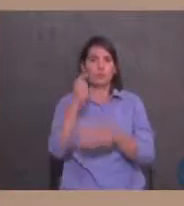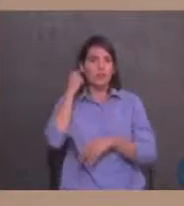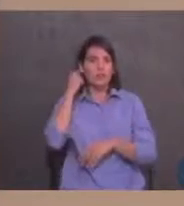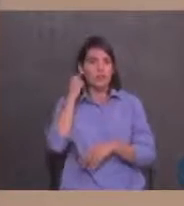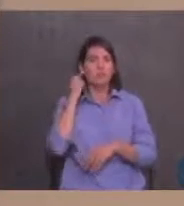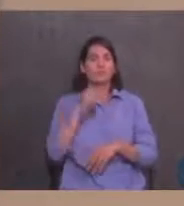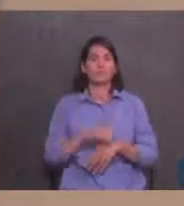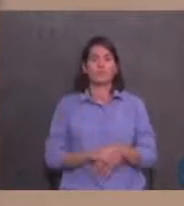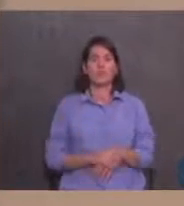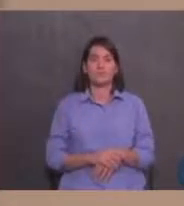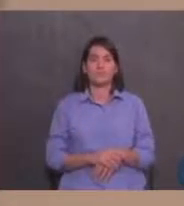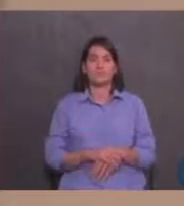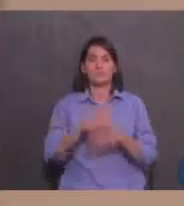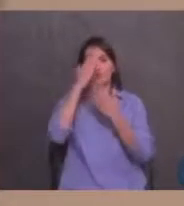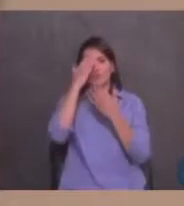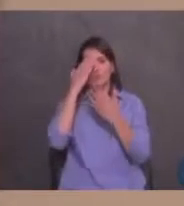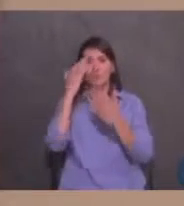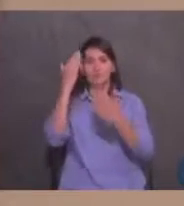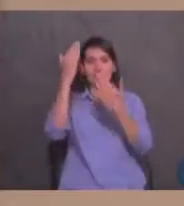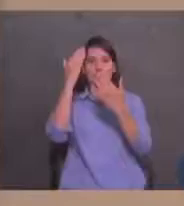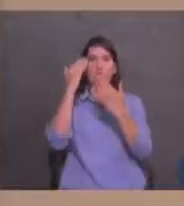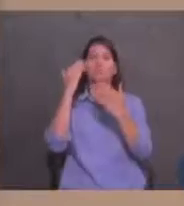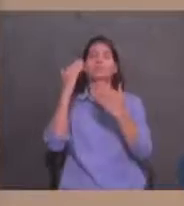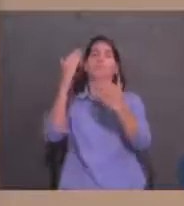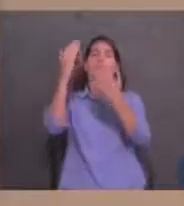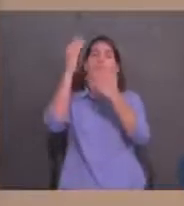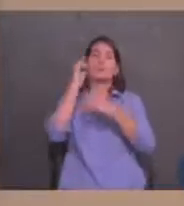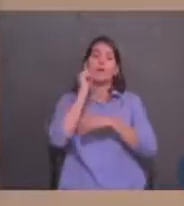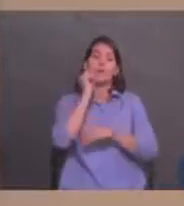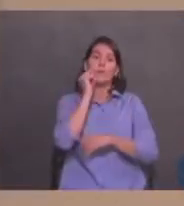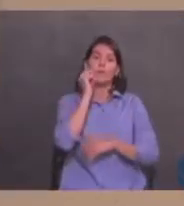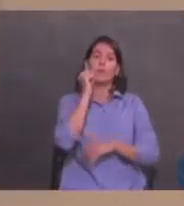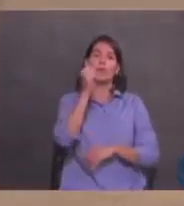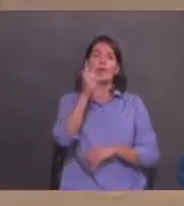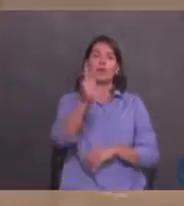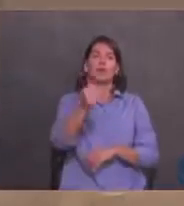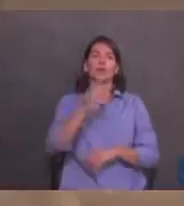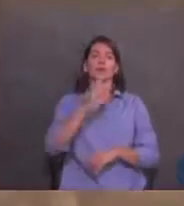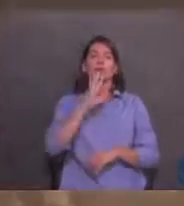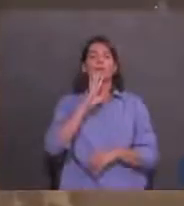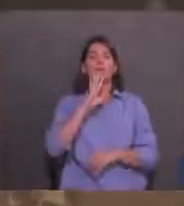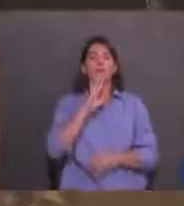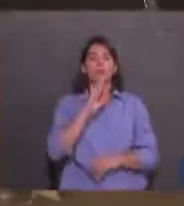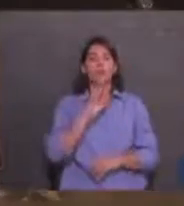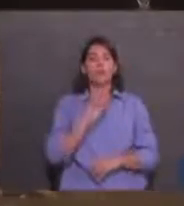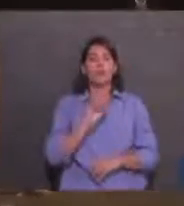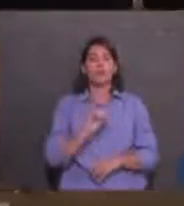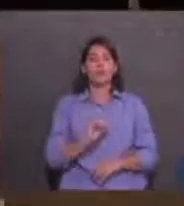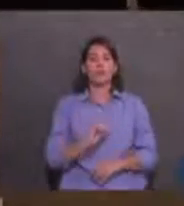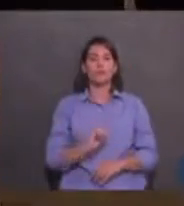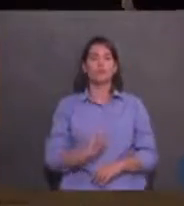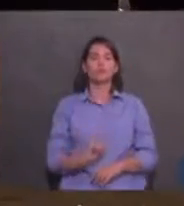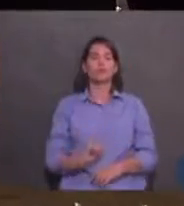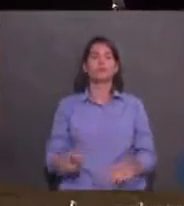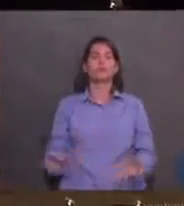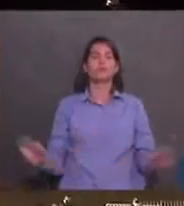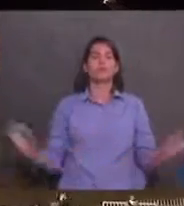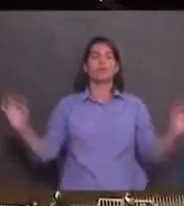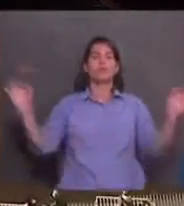Amém. Gloria, Patri et Filio, et Spiritui